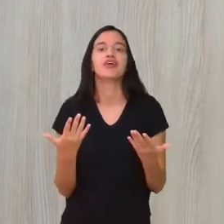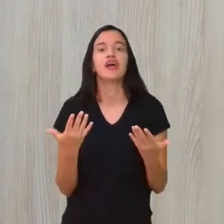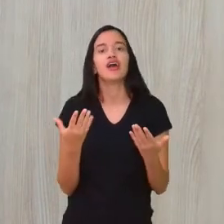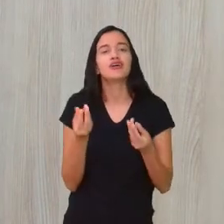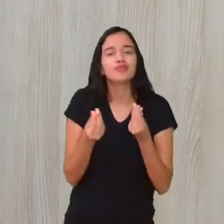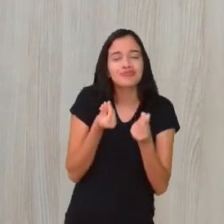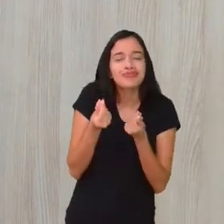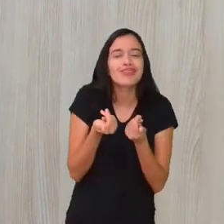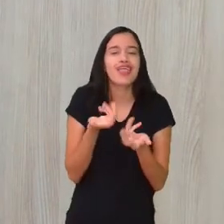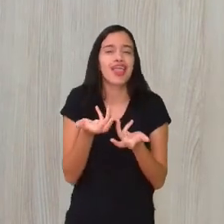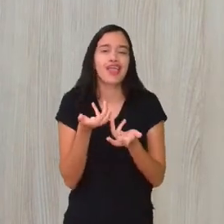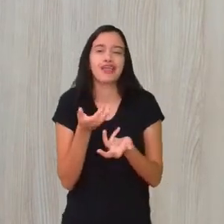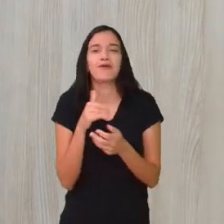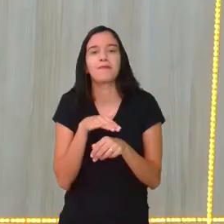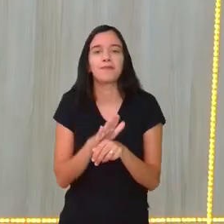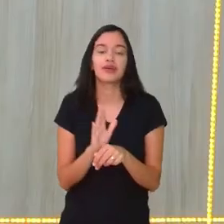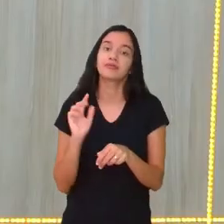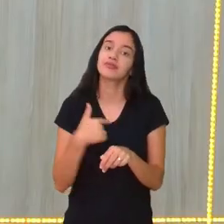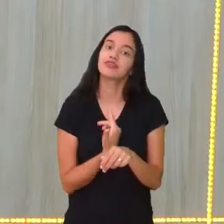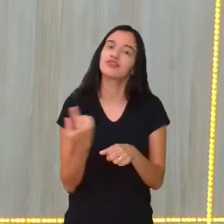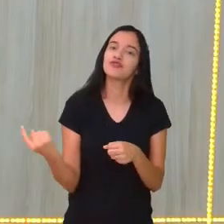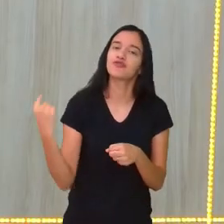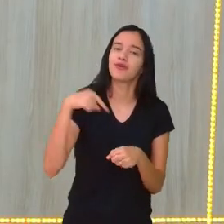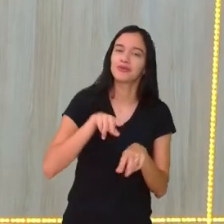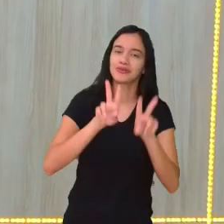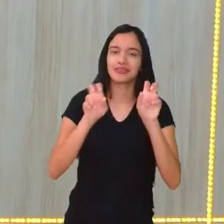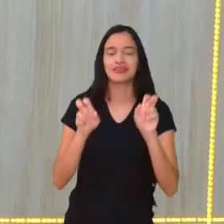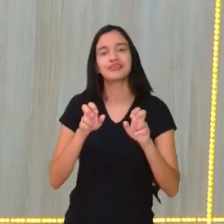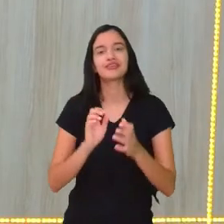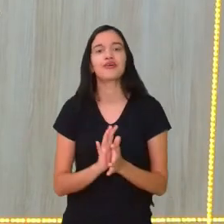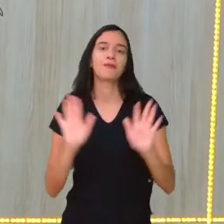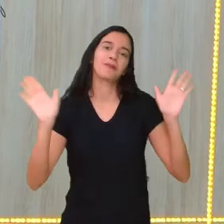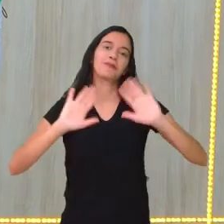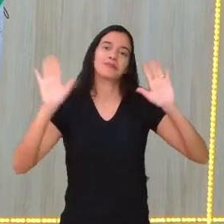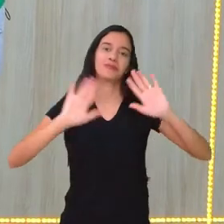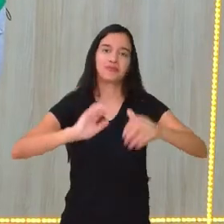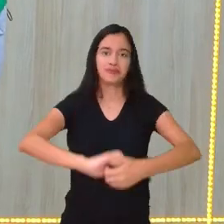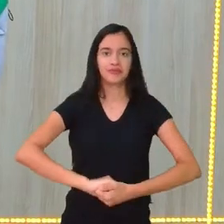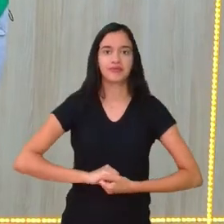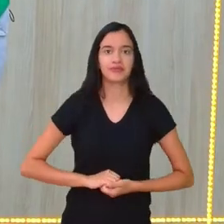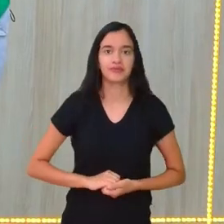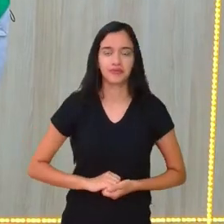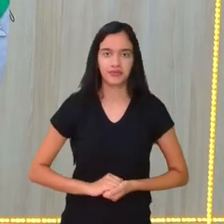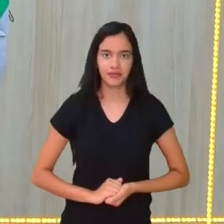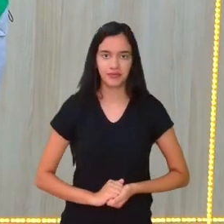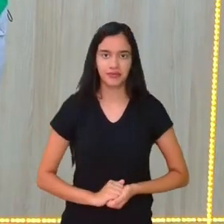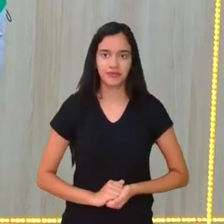gostinho de quero mais, mas quem sabe a gente volta a esse tema. Tá? Até a próxima aula.